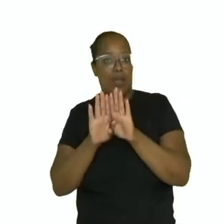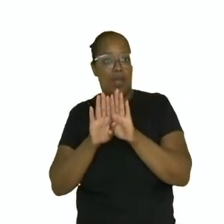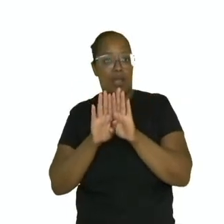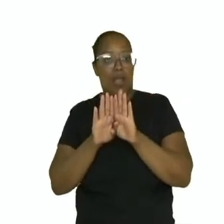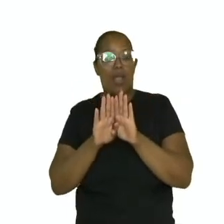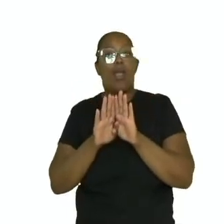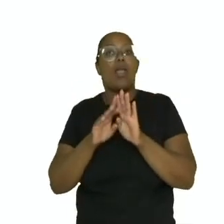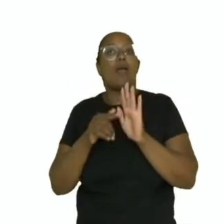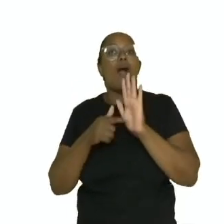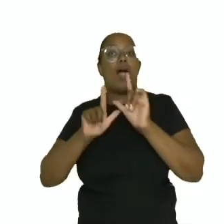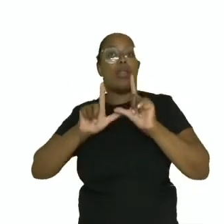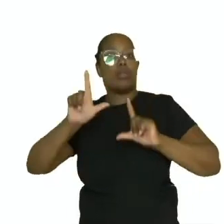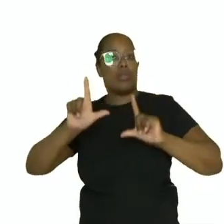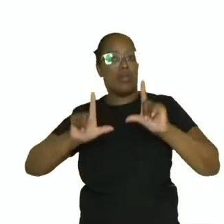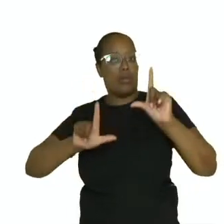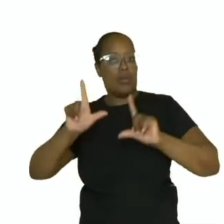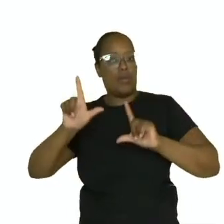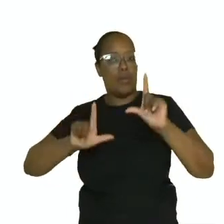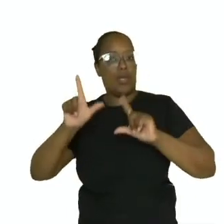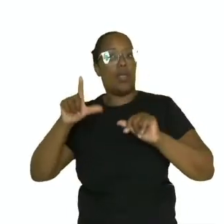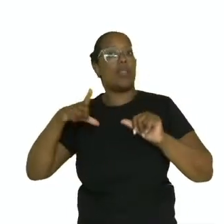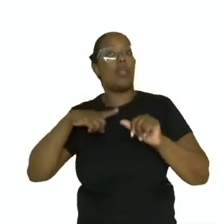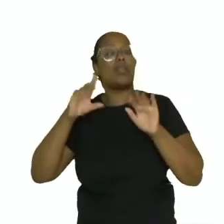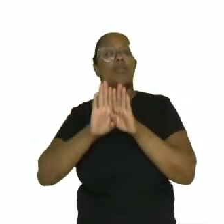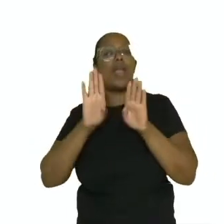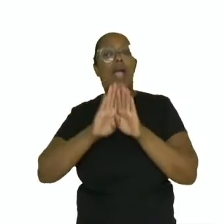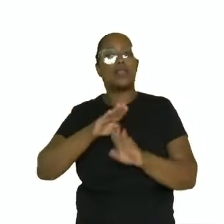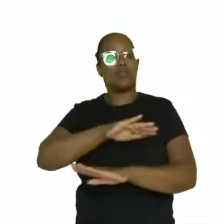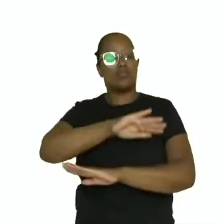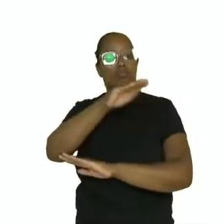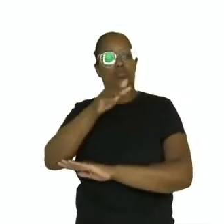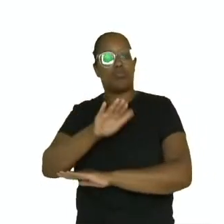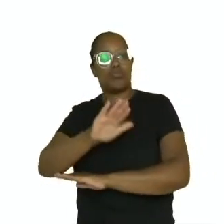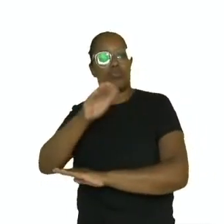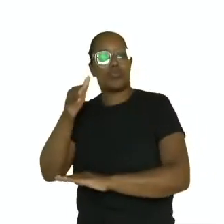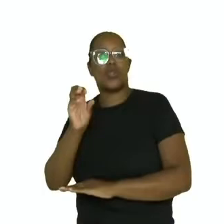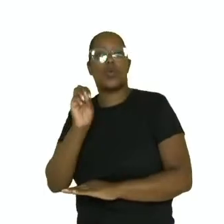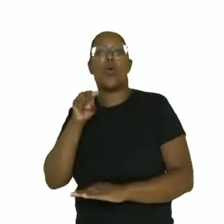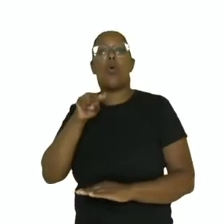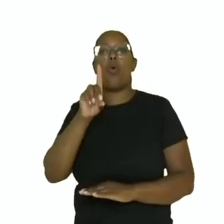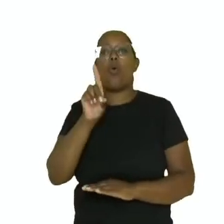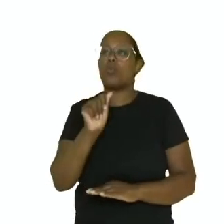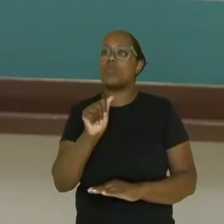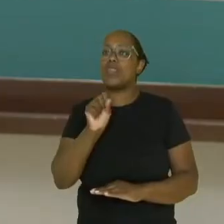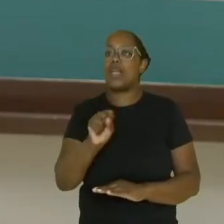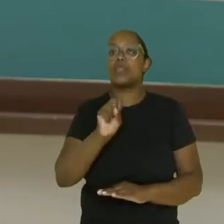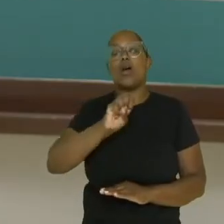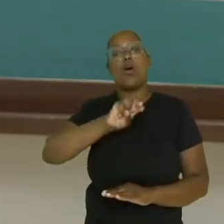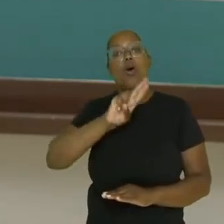é a TV, você tem as ondas, né, que a gente chama de crista,